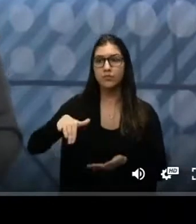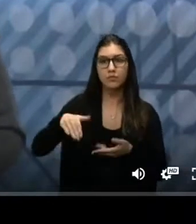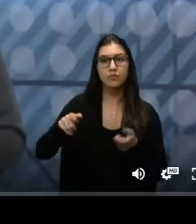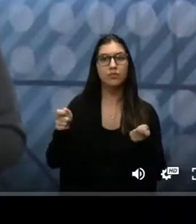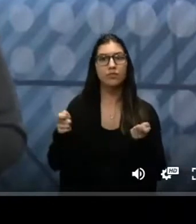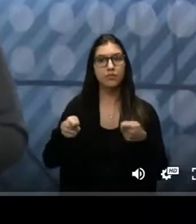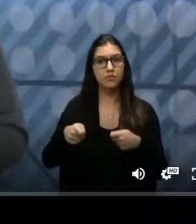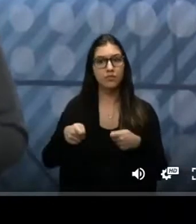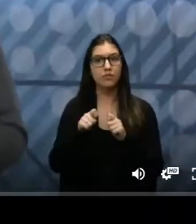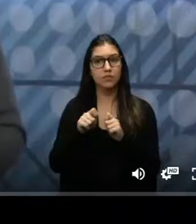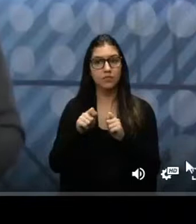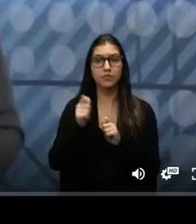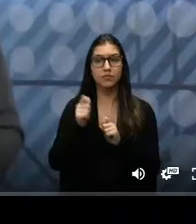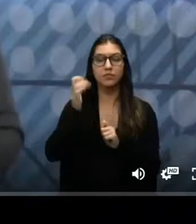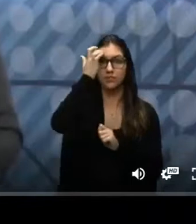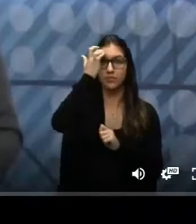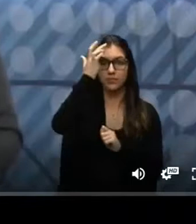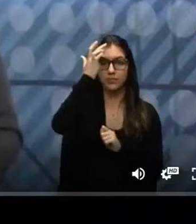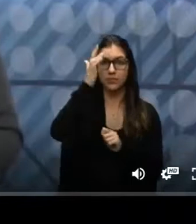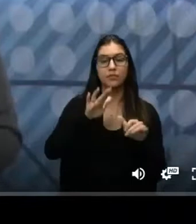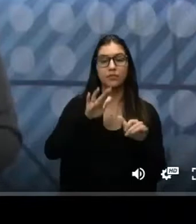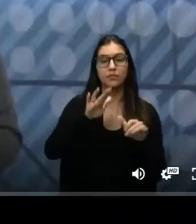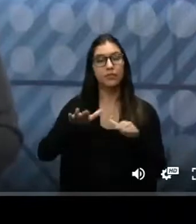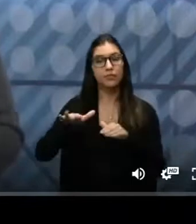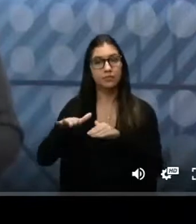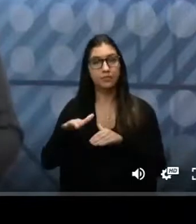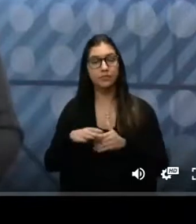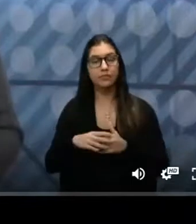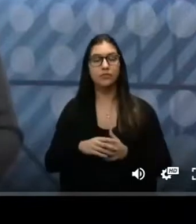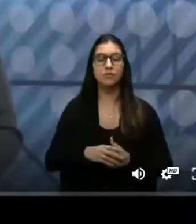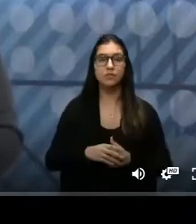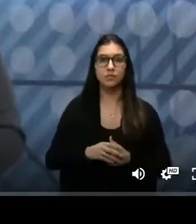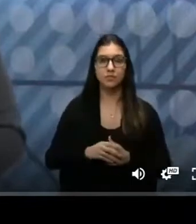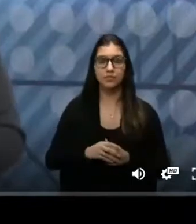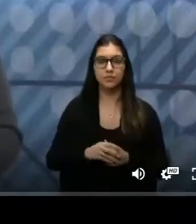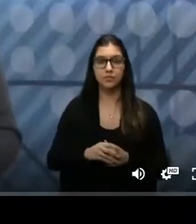realizado, fácil, e muitas vezes